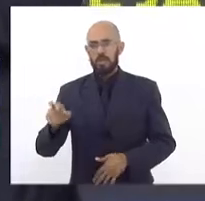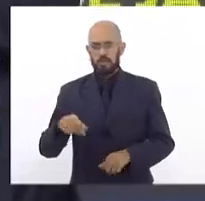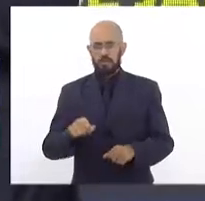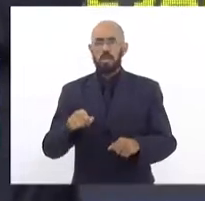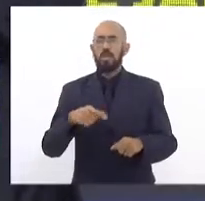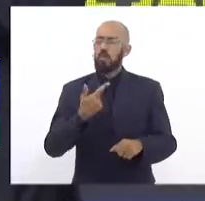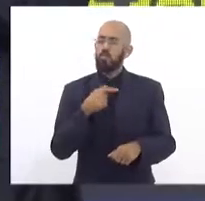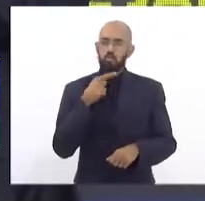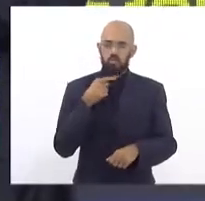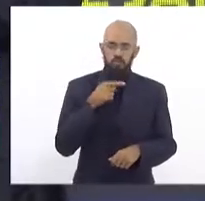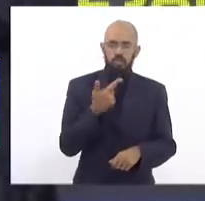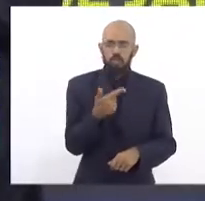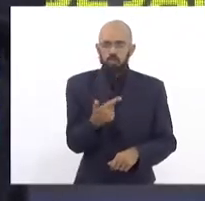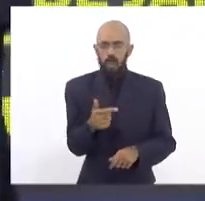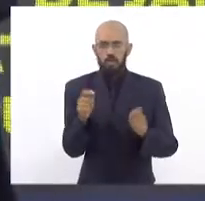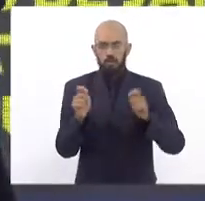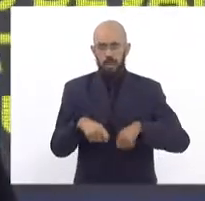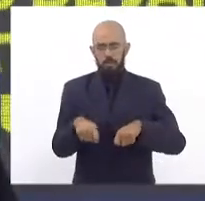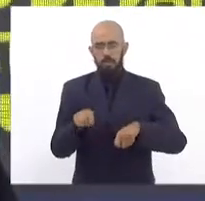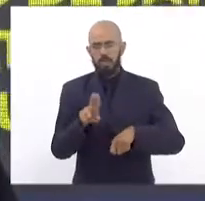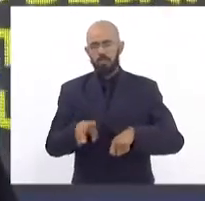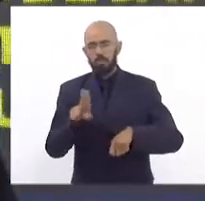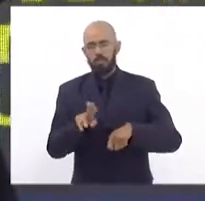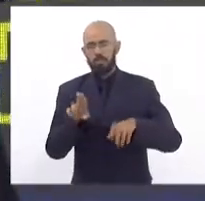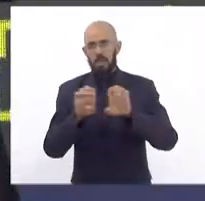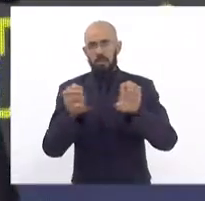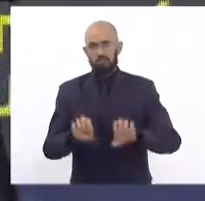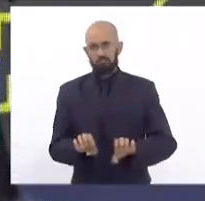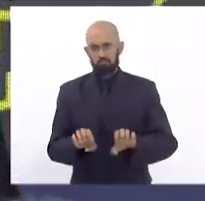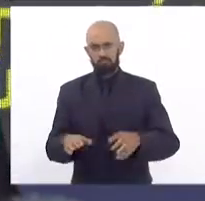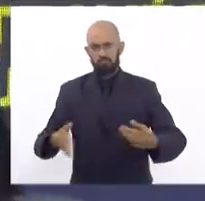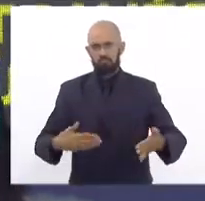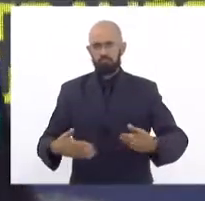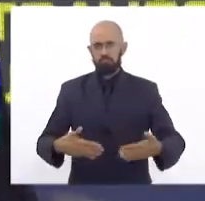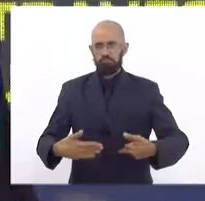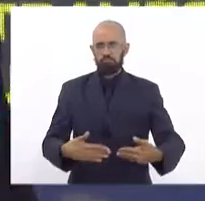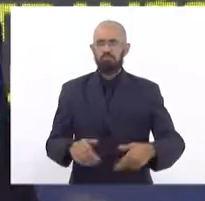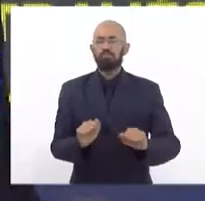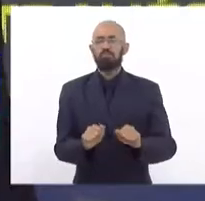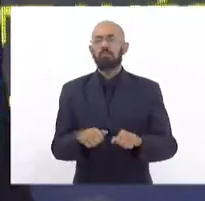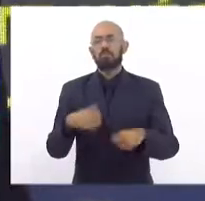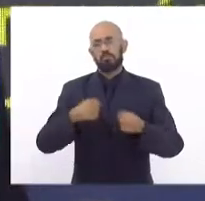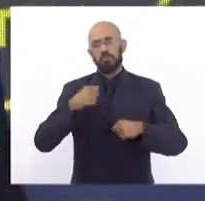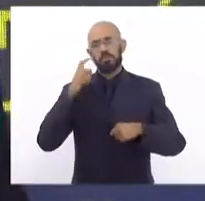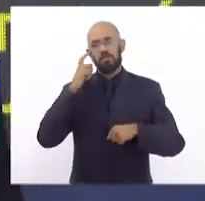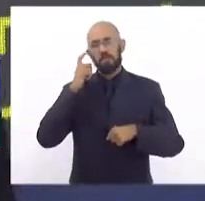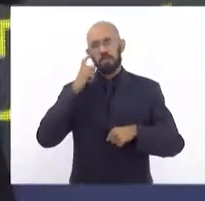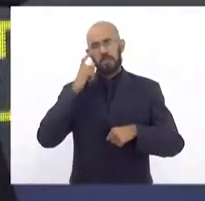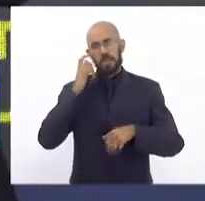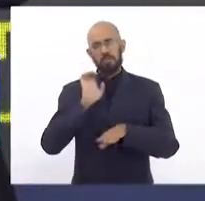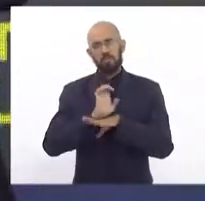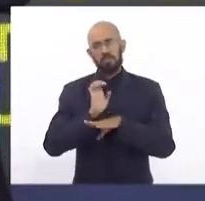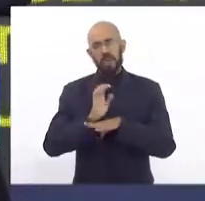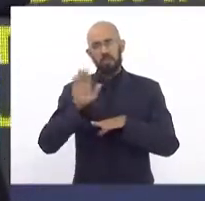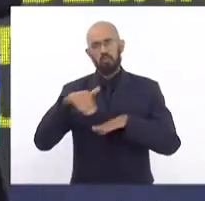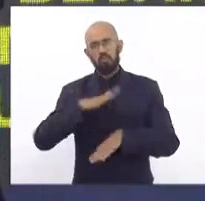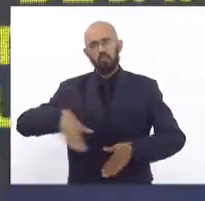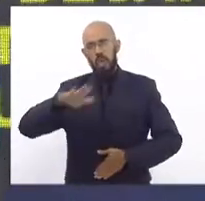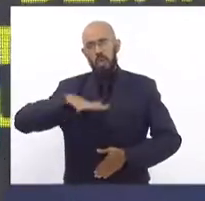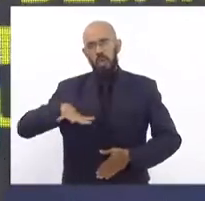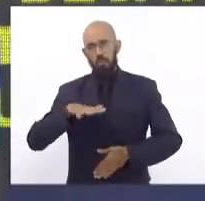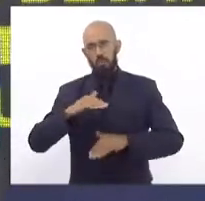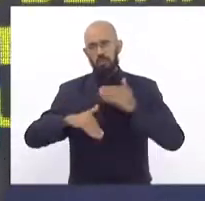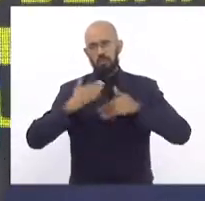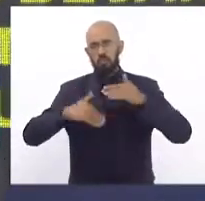parte para a questão também da infraestrutura das áreas industriais. E a gente precisa pensar no Estado como um todo, para desenvolver todo o Estado, não